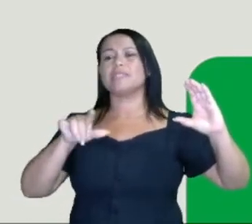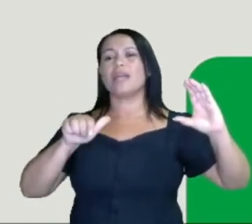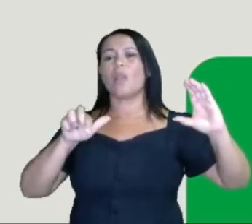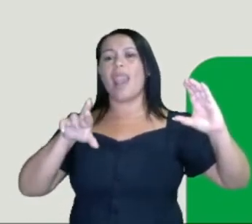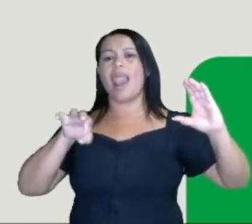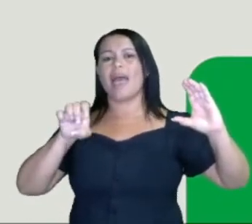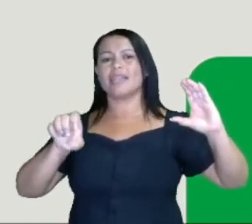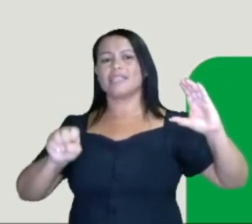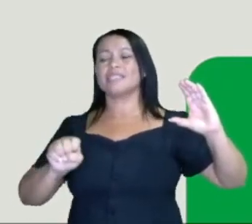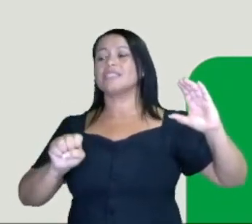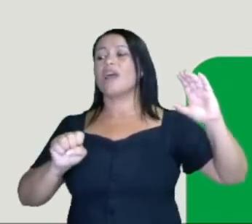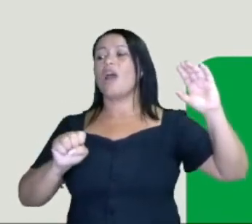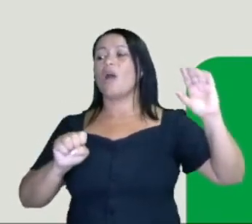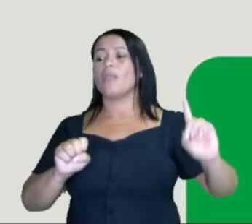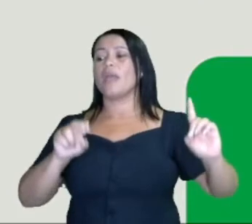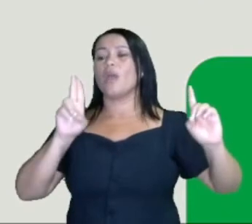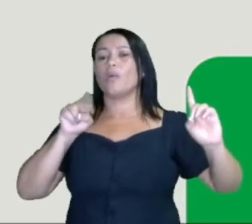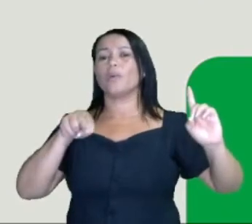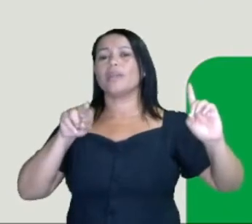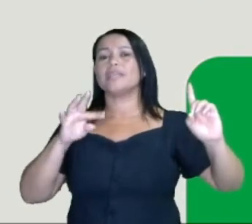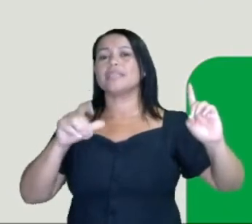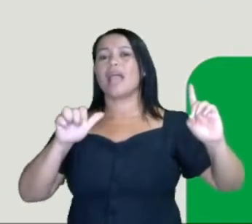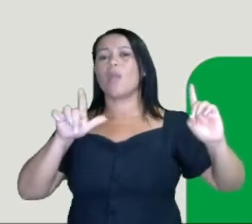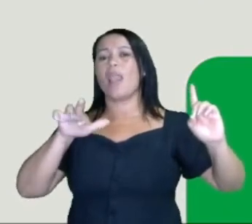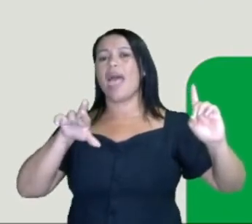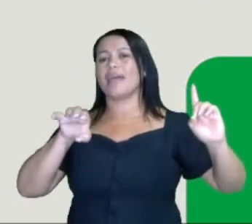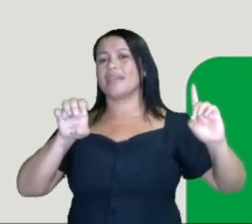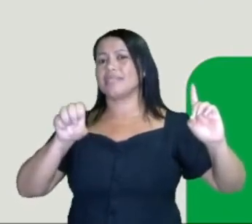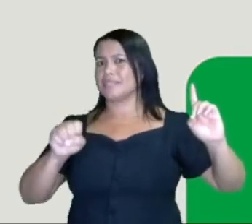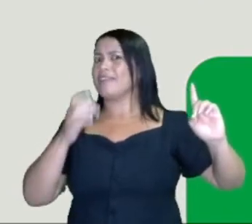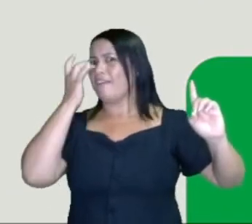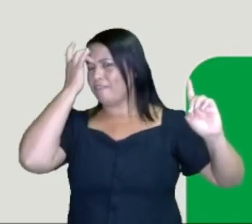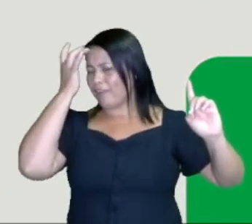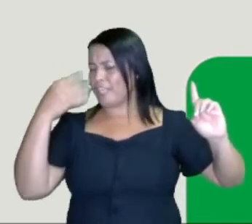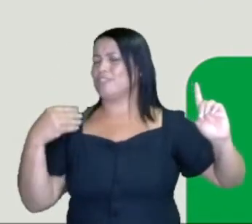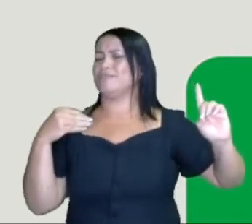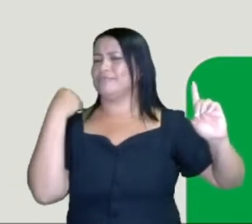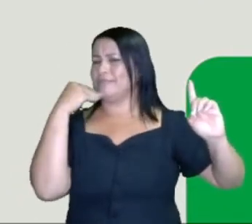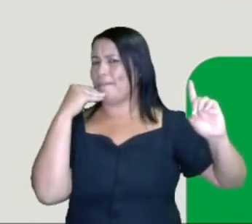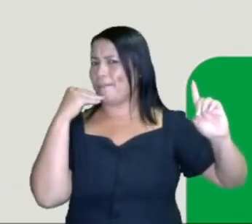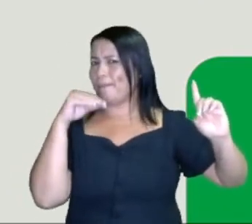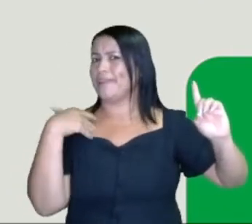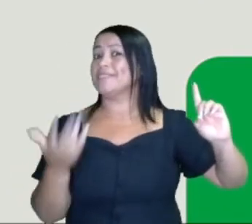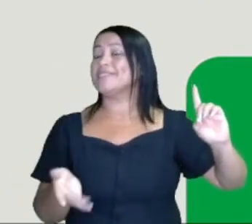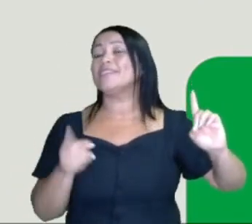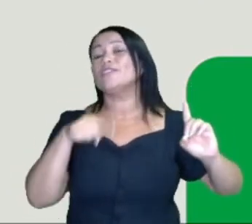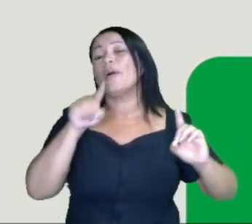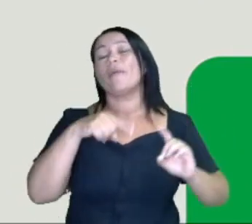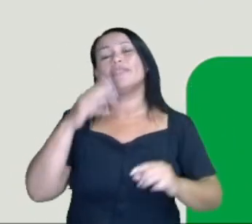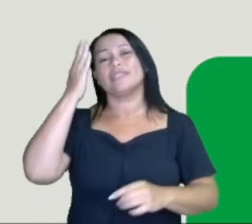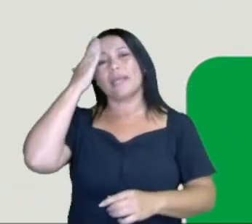D, unicelulares. Tá muito fácil essa, né? Molezinha para vocês. Mas é só para